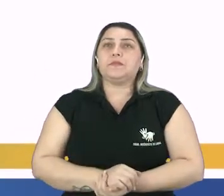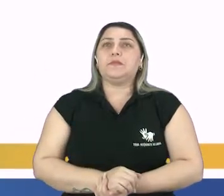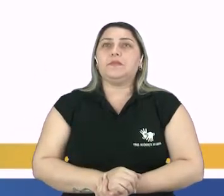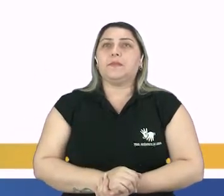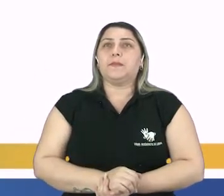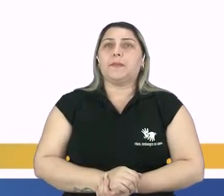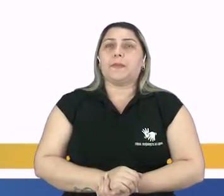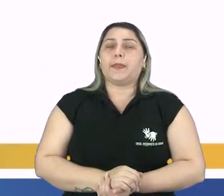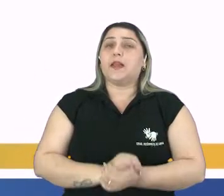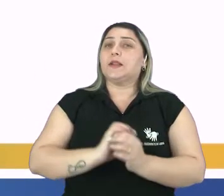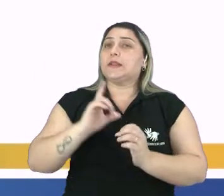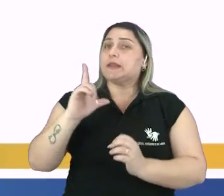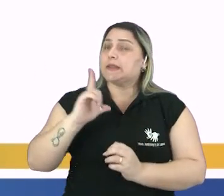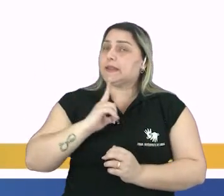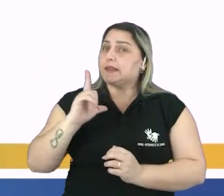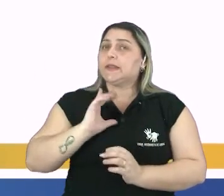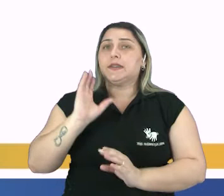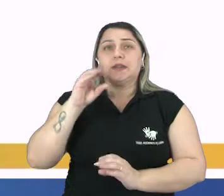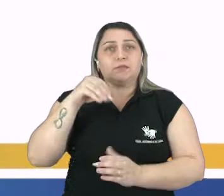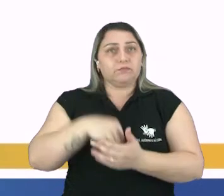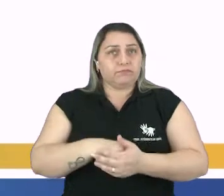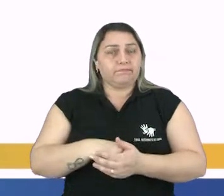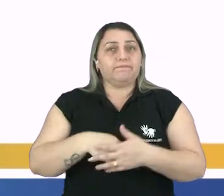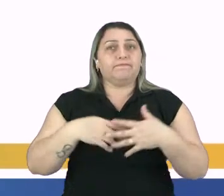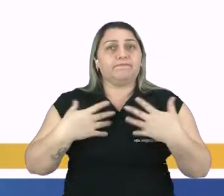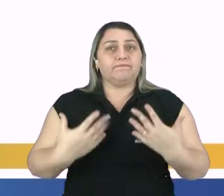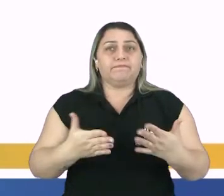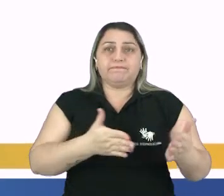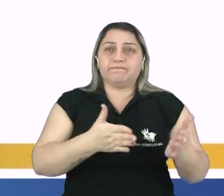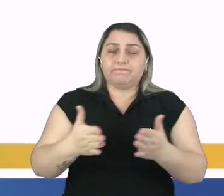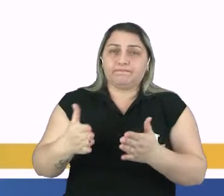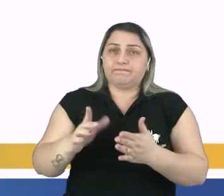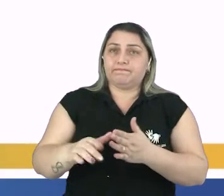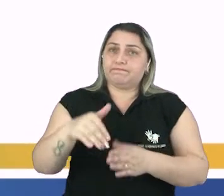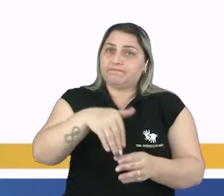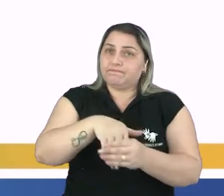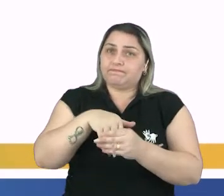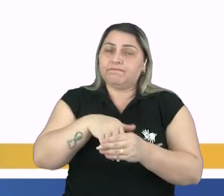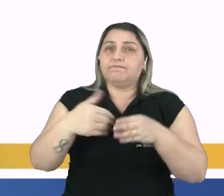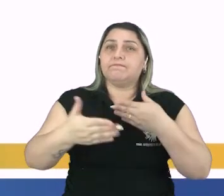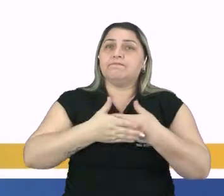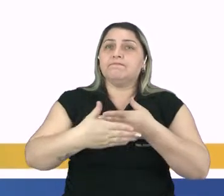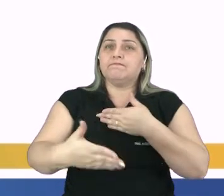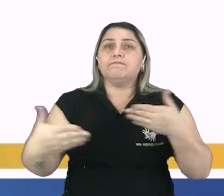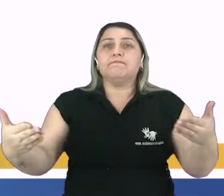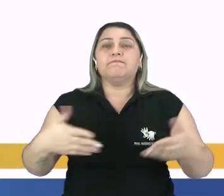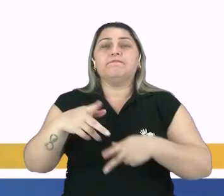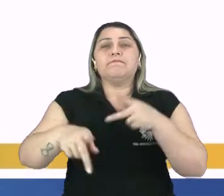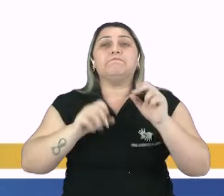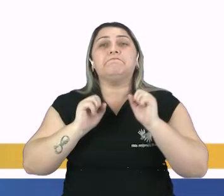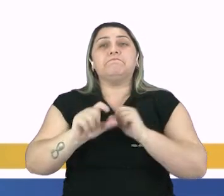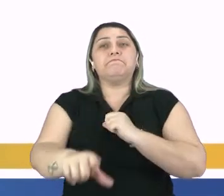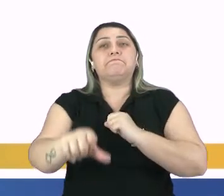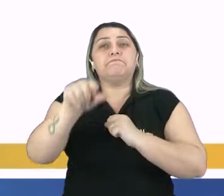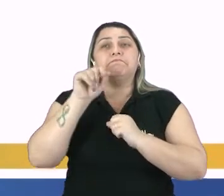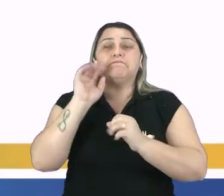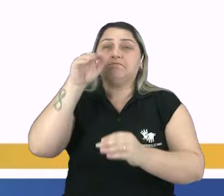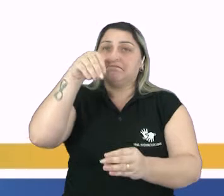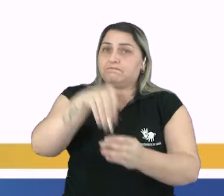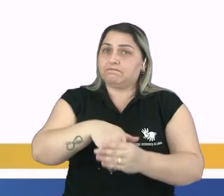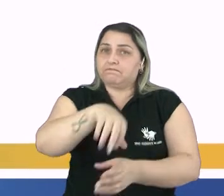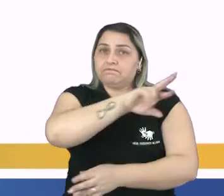da República, a gente tem um marco dentro desse processo eleitoral. A partir de agora, a população ela vai poder escolher o